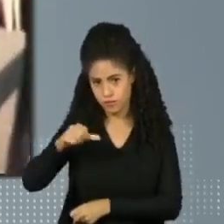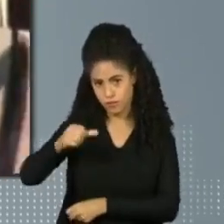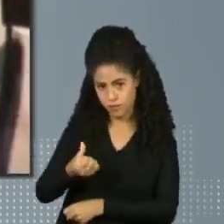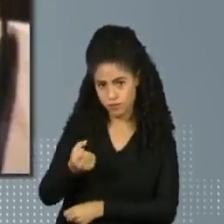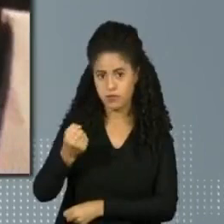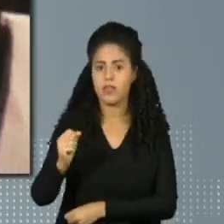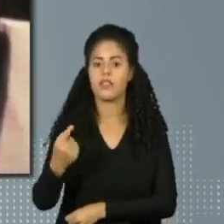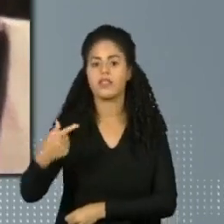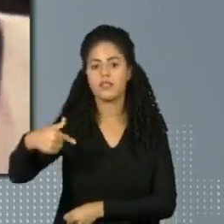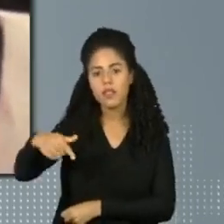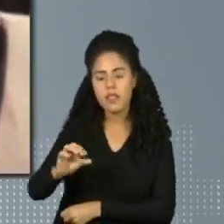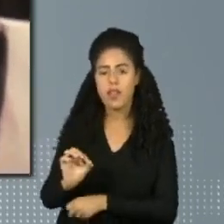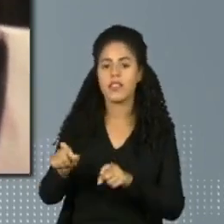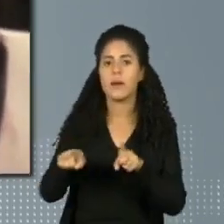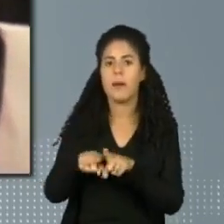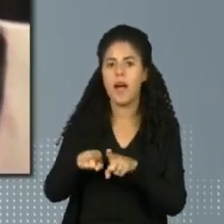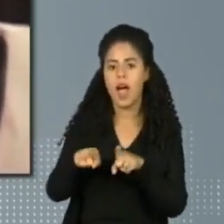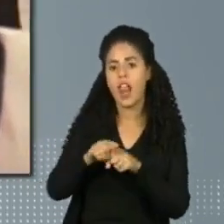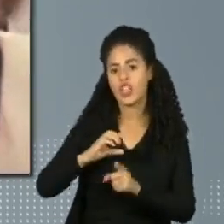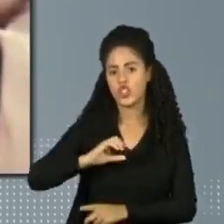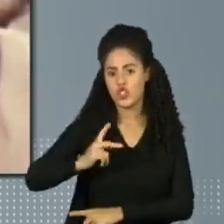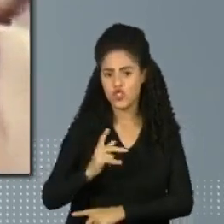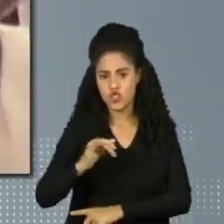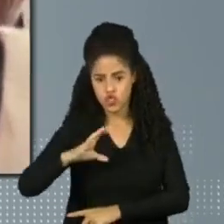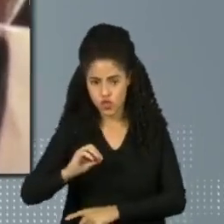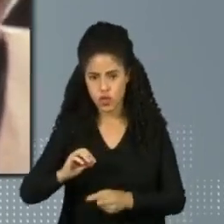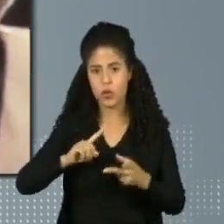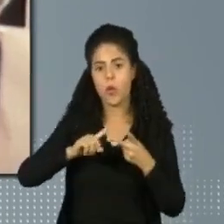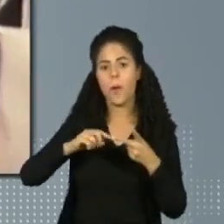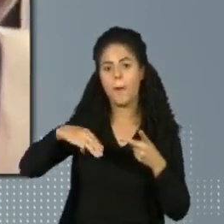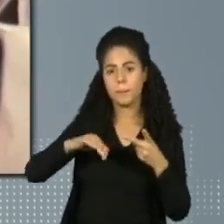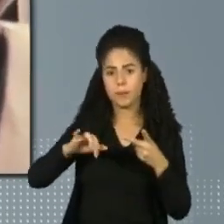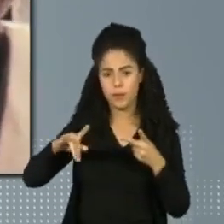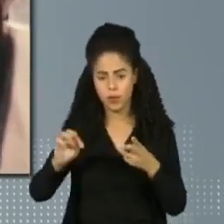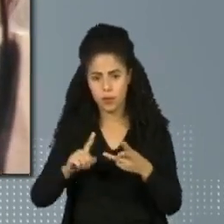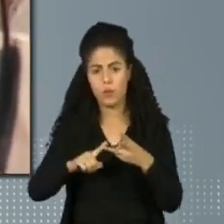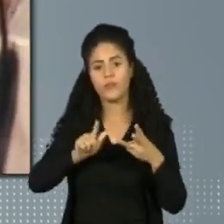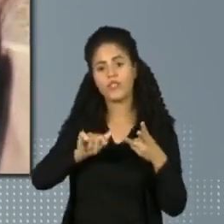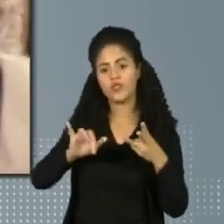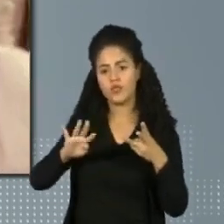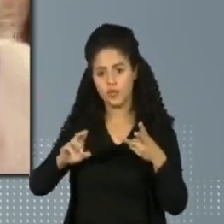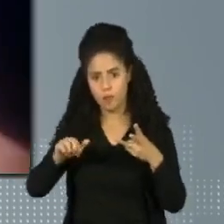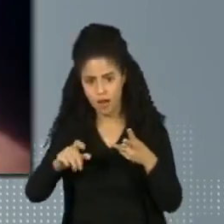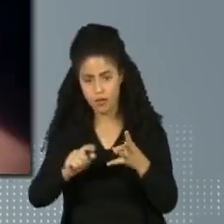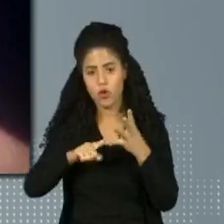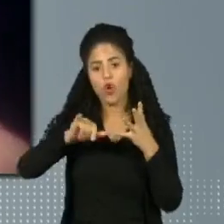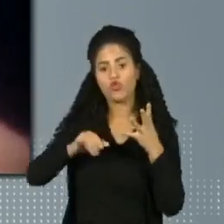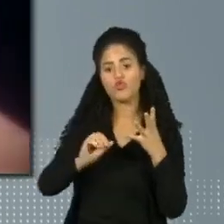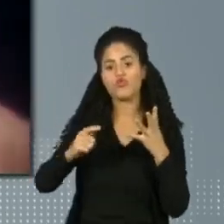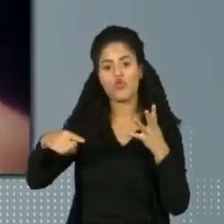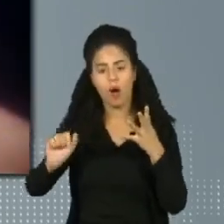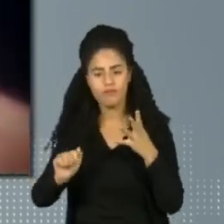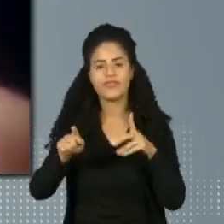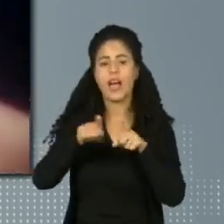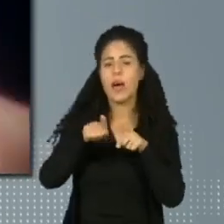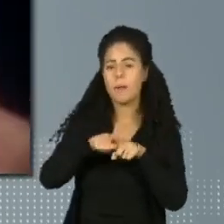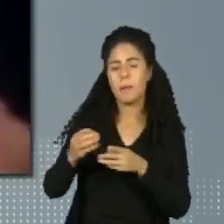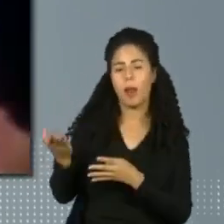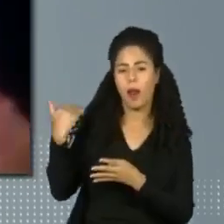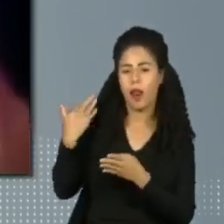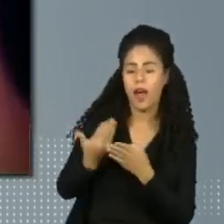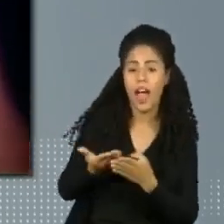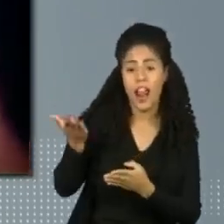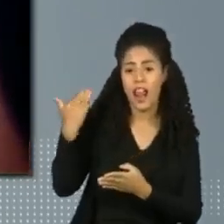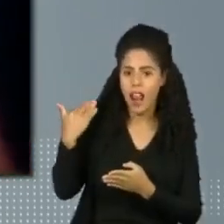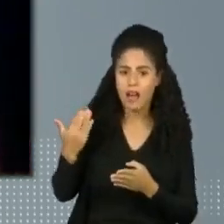e 70, como Chico Buarque, Milton Nascimento, Gilberto Gil e João Bosco. A Pimentinha, como era chamada